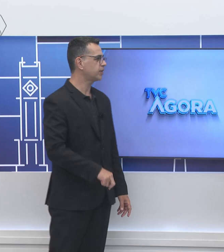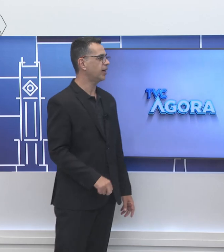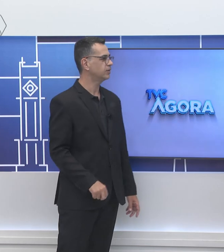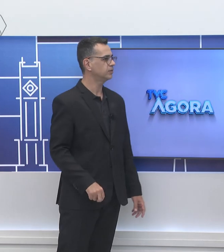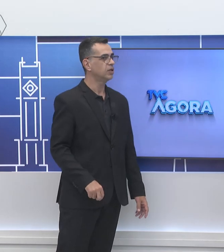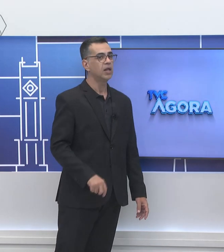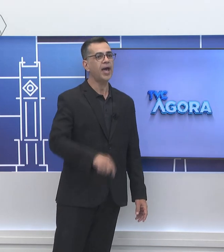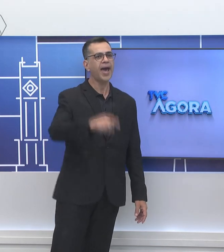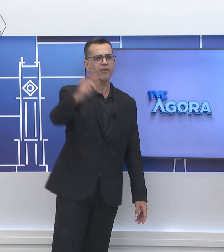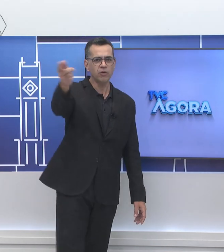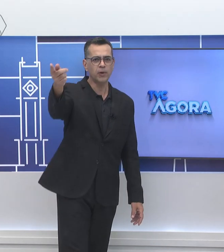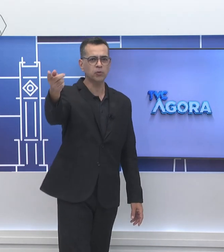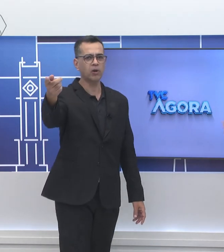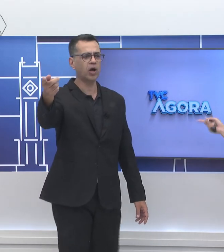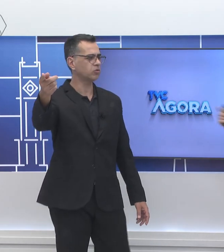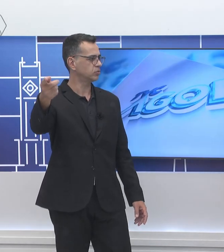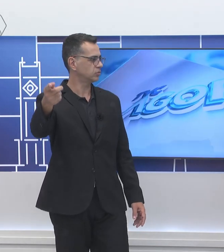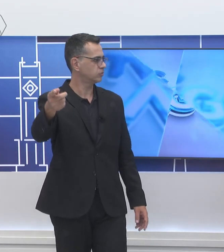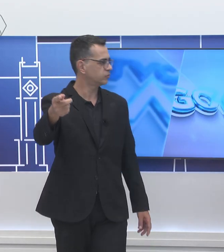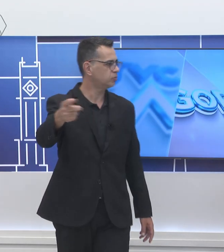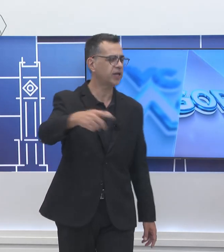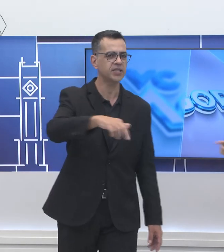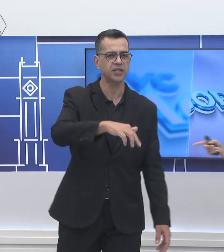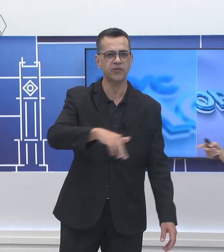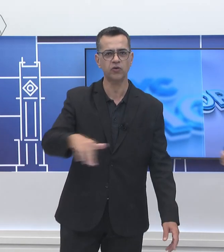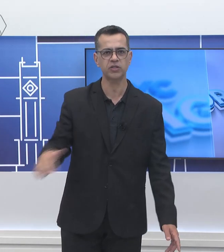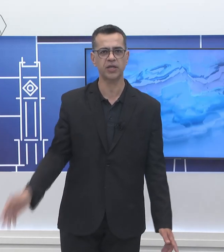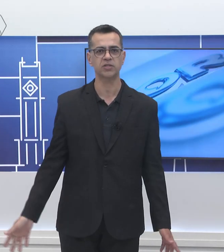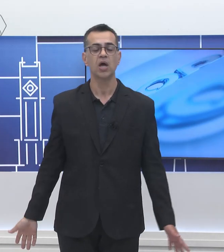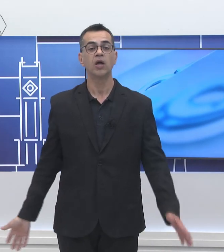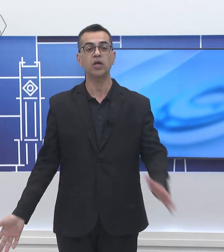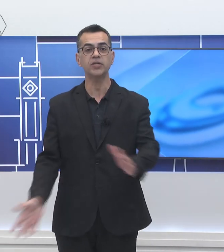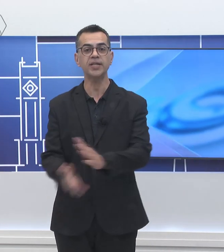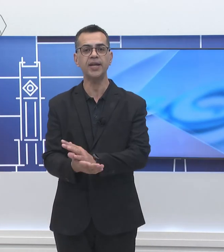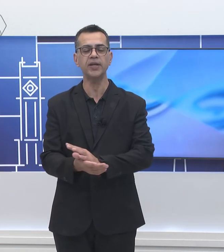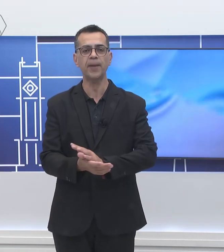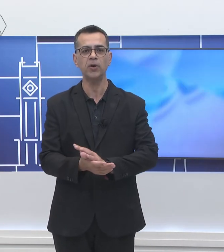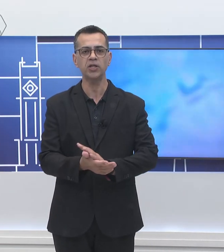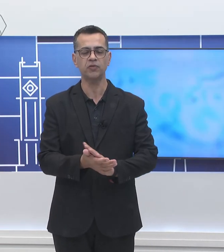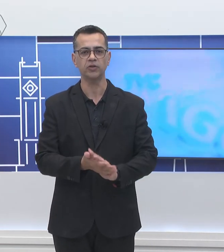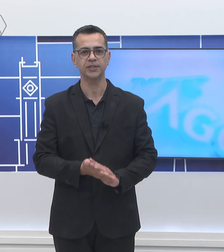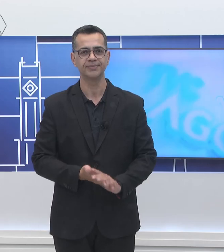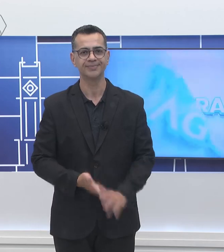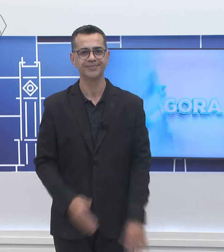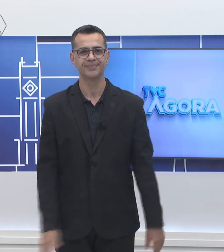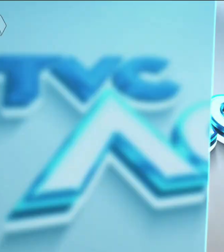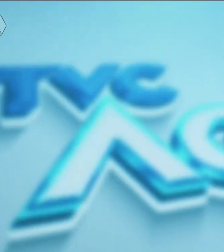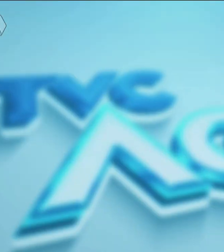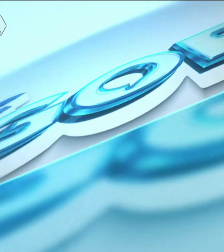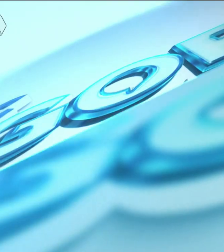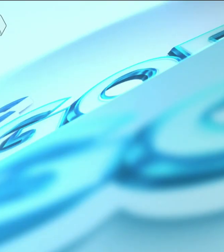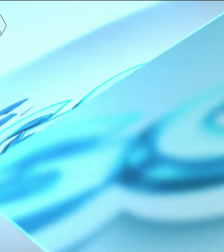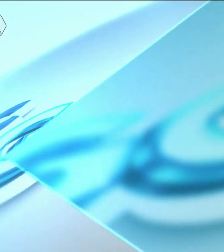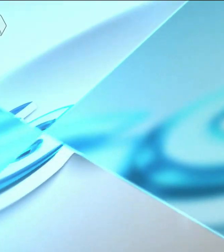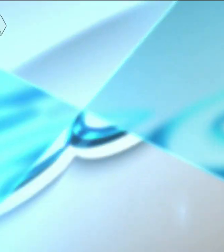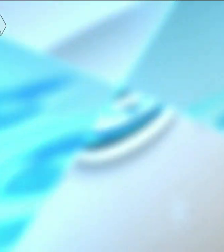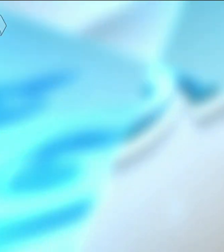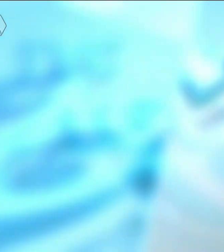aqui? Vamos no outro bloco. É, pode ser no outro? Porque então isso aqui pode já ser. Ficou extenso. Então a gente volta daqui já. Daqui a pouco a gente volta.